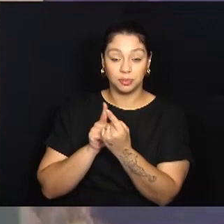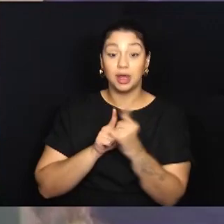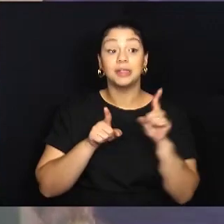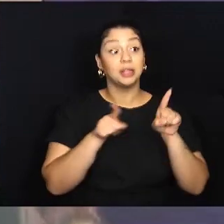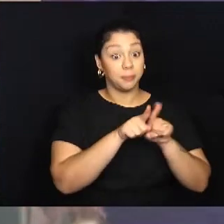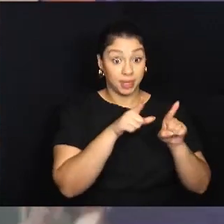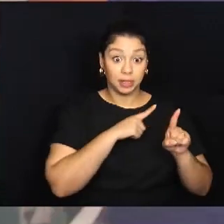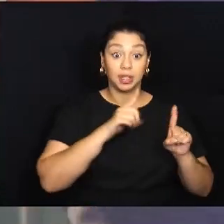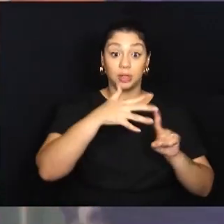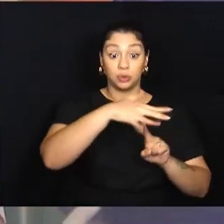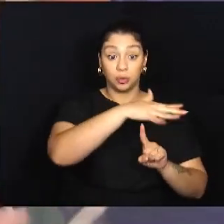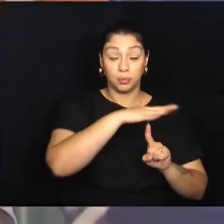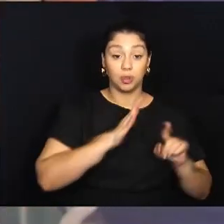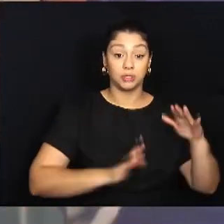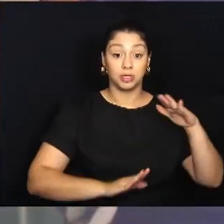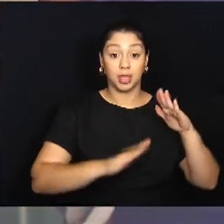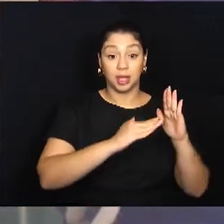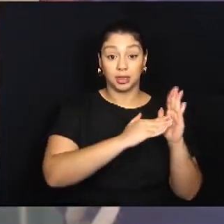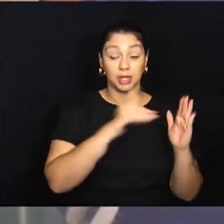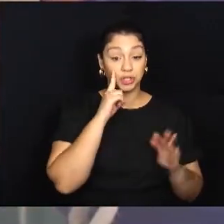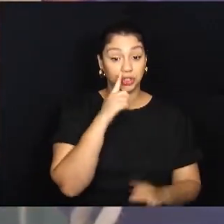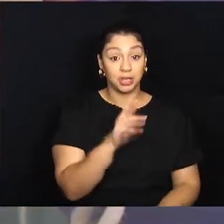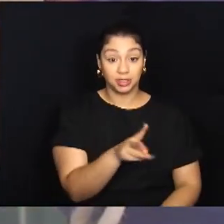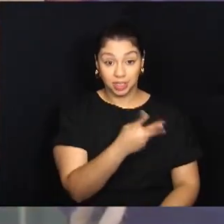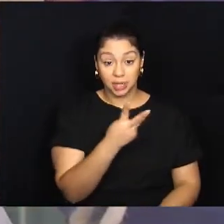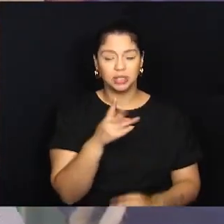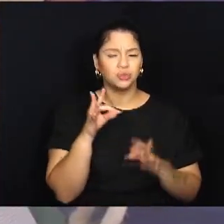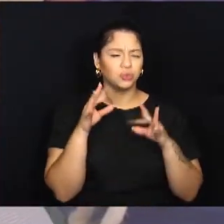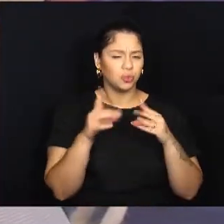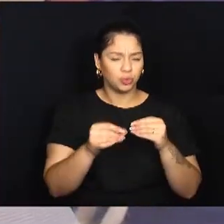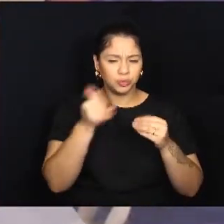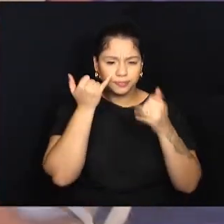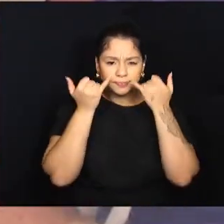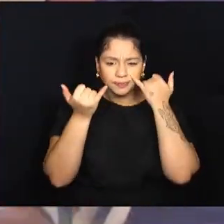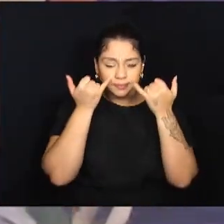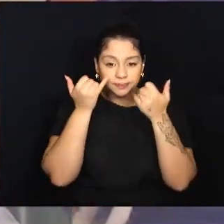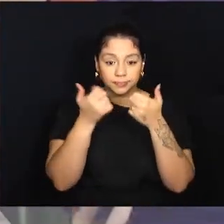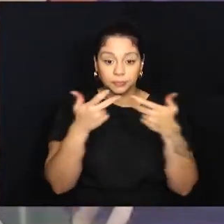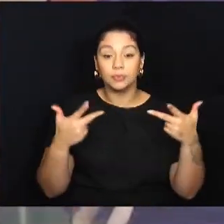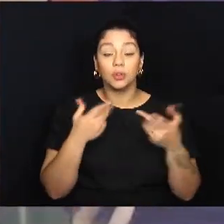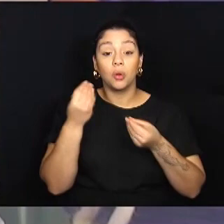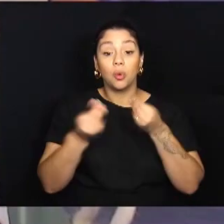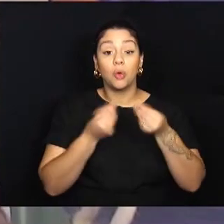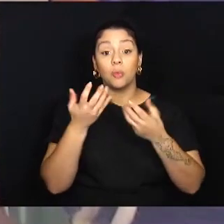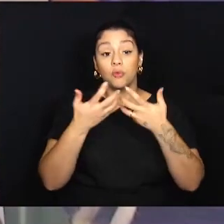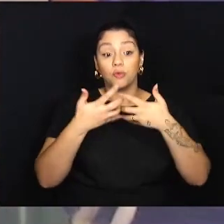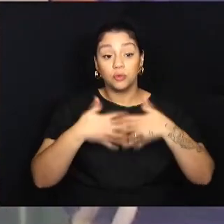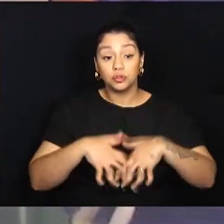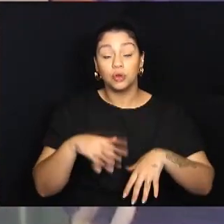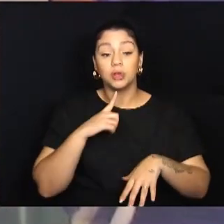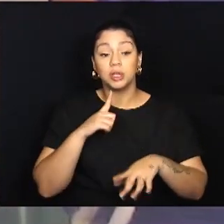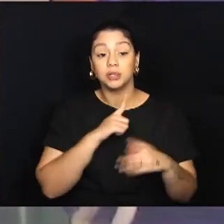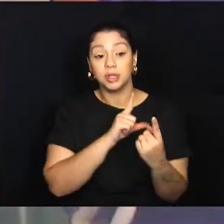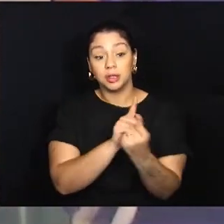vai até o dia 3. Bom, para a gente saber todas as informações, como funcionam os atendimentos, não é? Até que